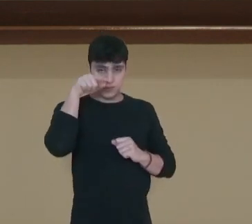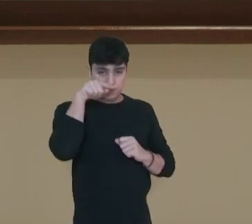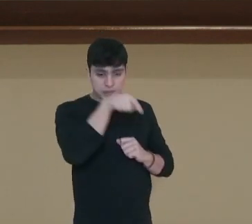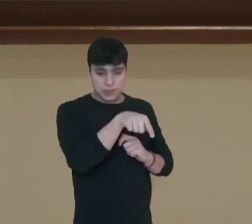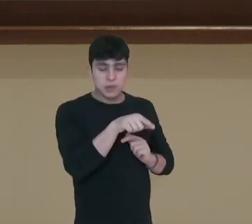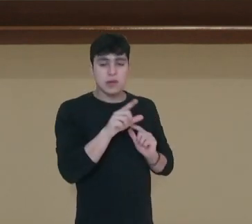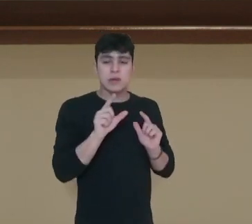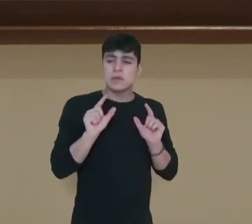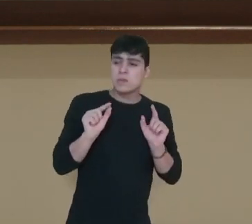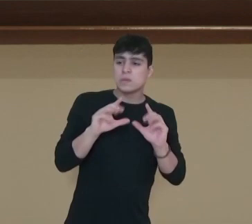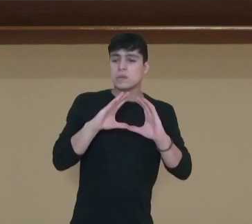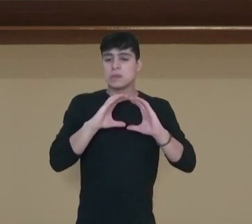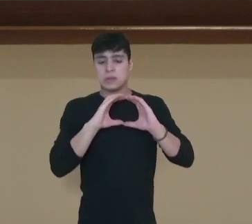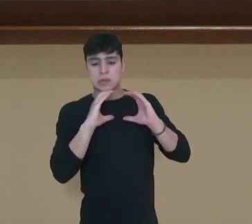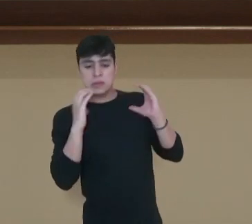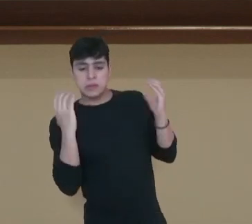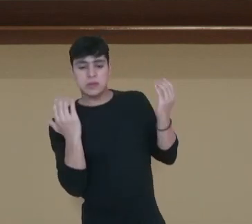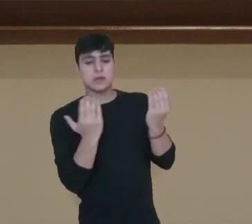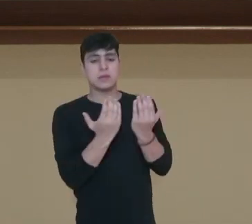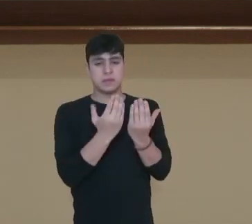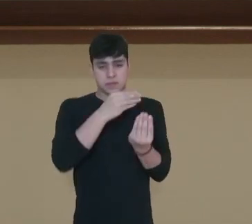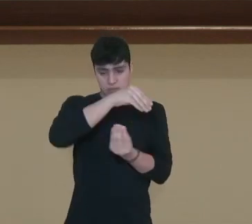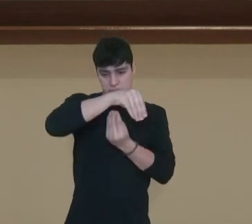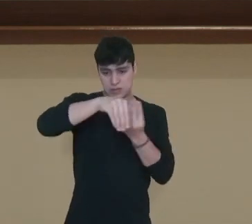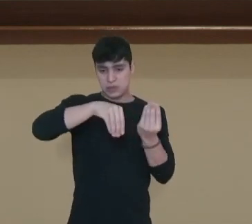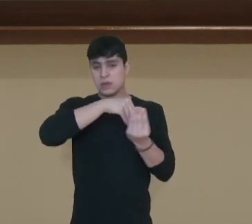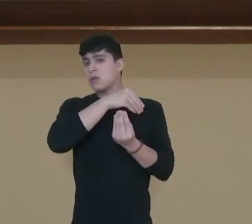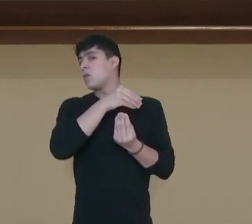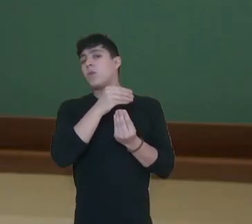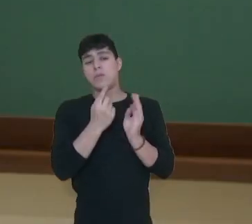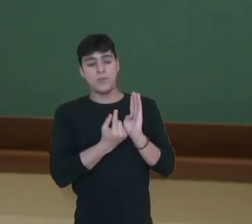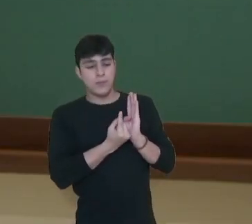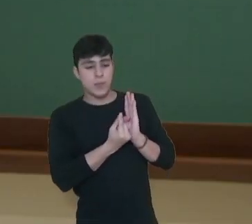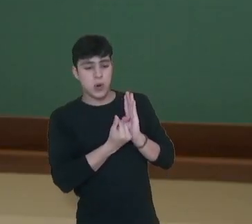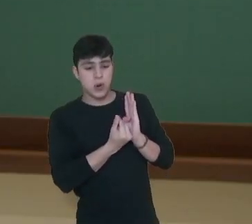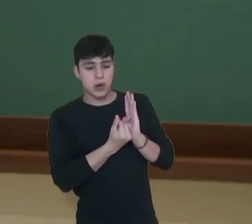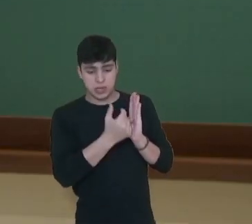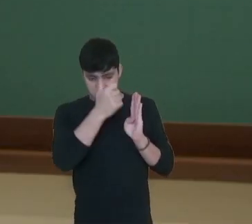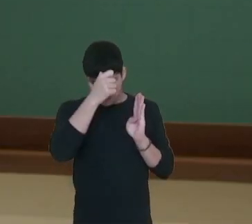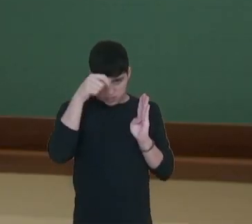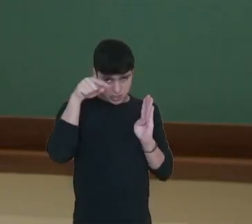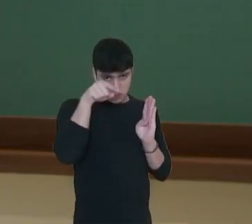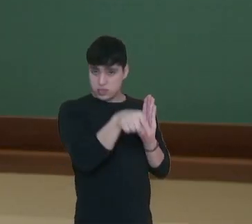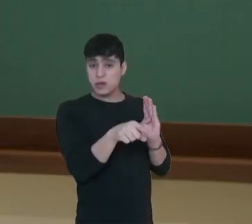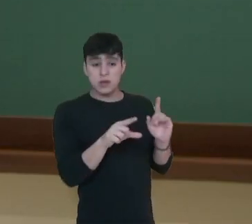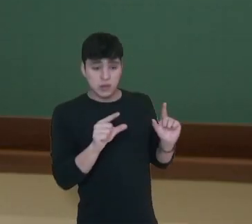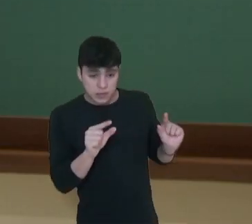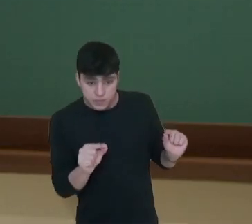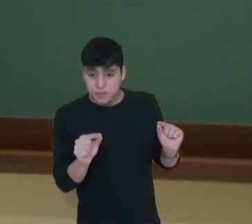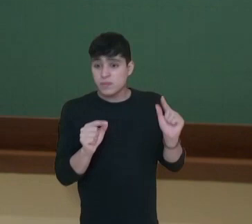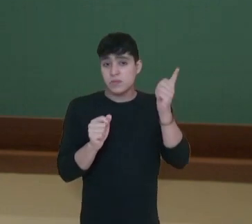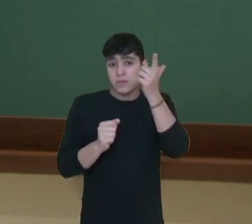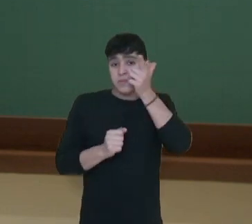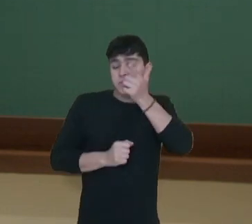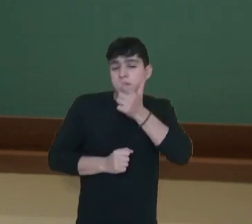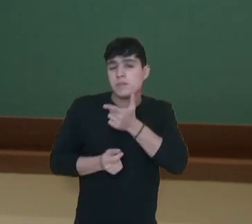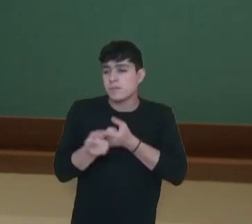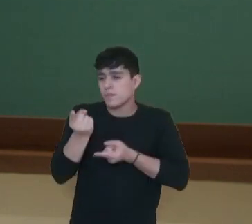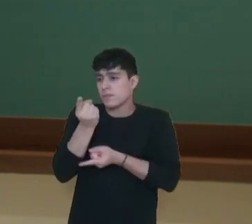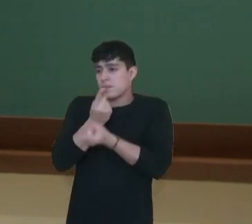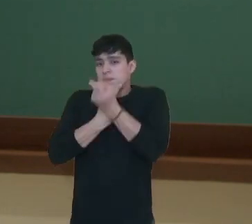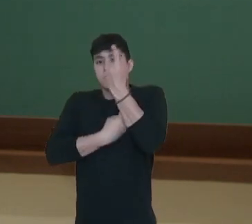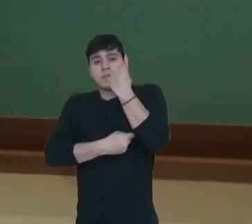ter parte desse congresso, vai ser feito pela burguesia indiana, inclusive, que